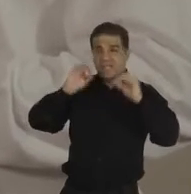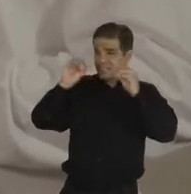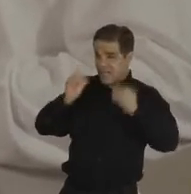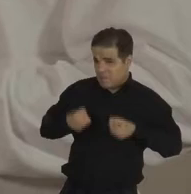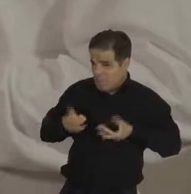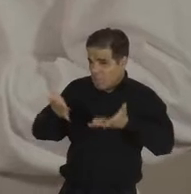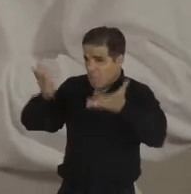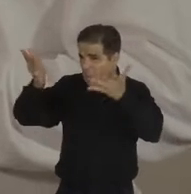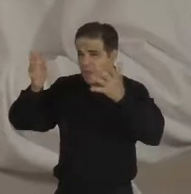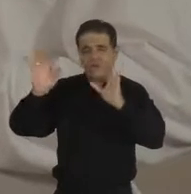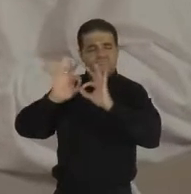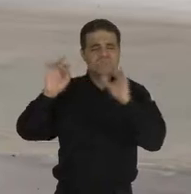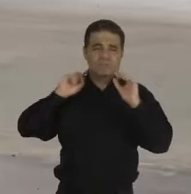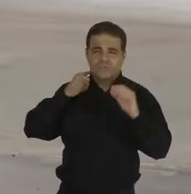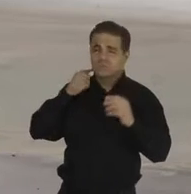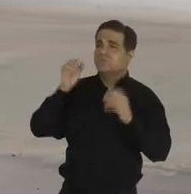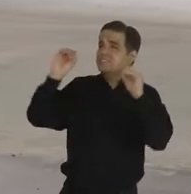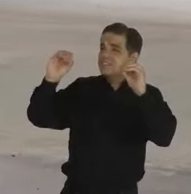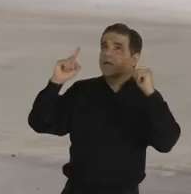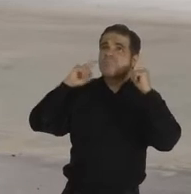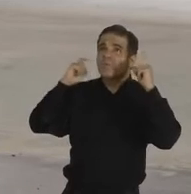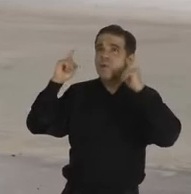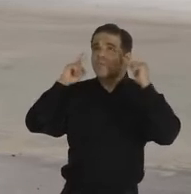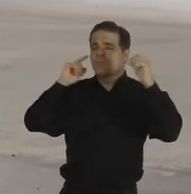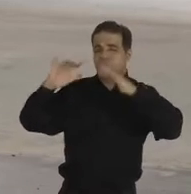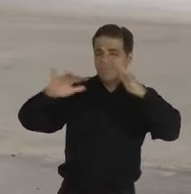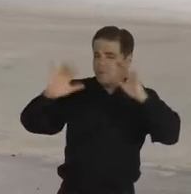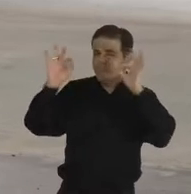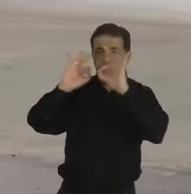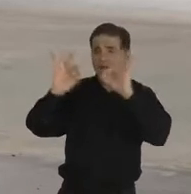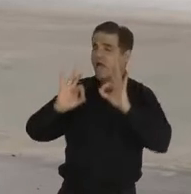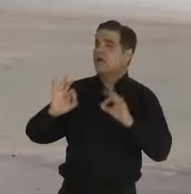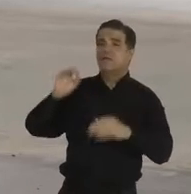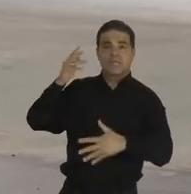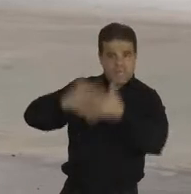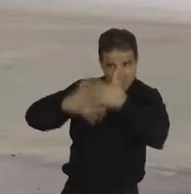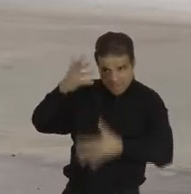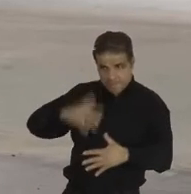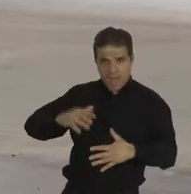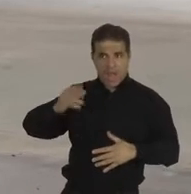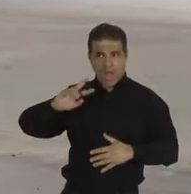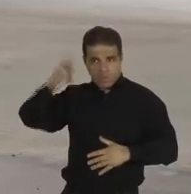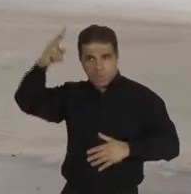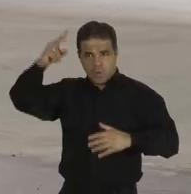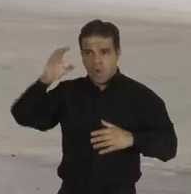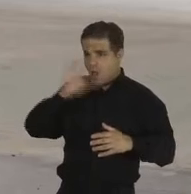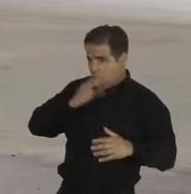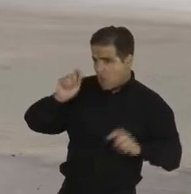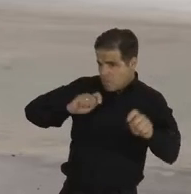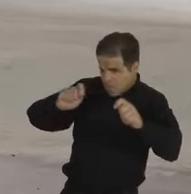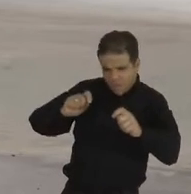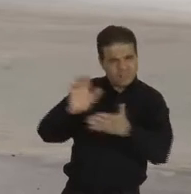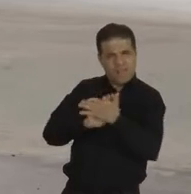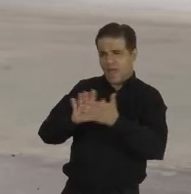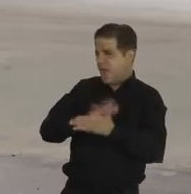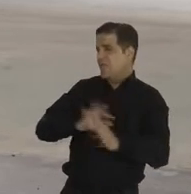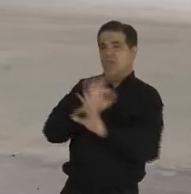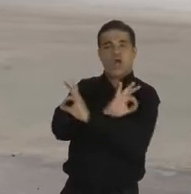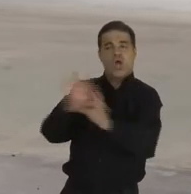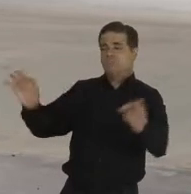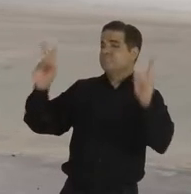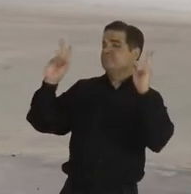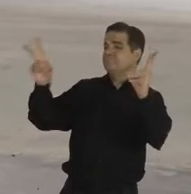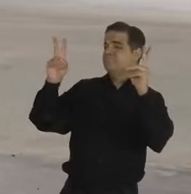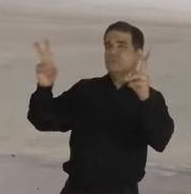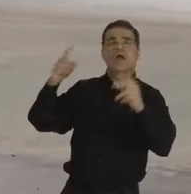emissões zero ruído 10, são nada disso compromete a sua potência e torque e velocidade maravilhoso porque aí